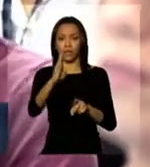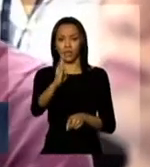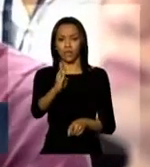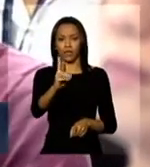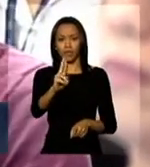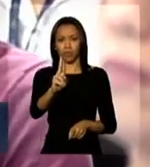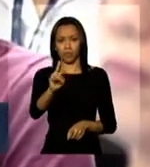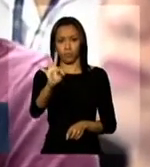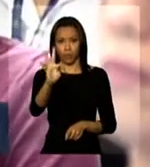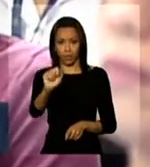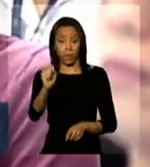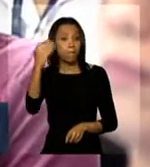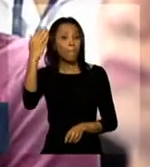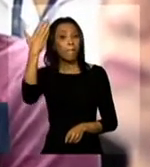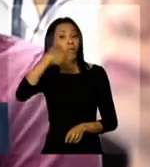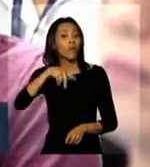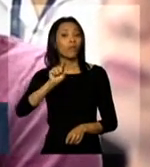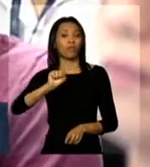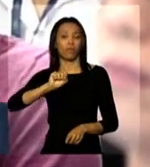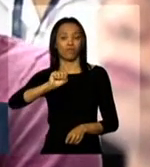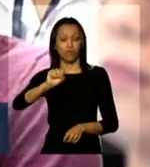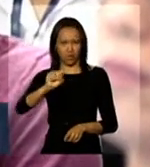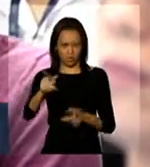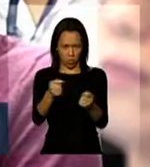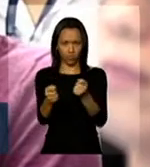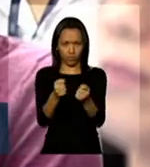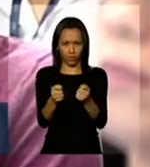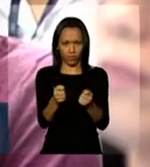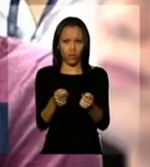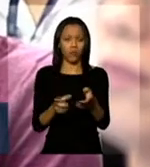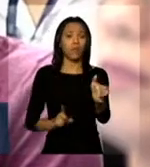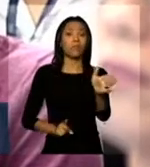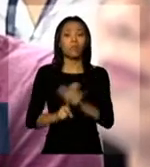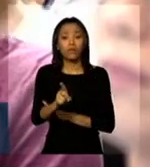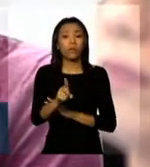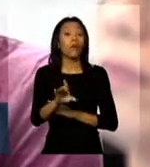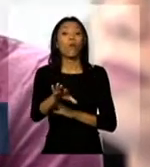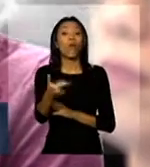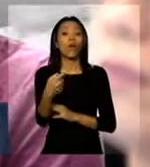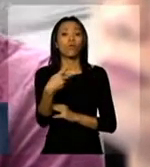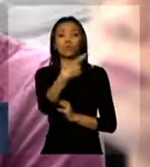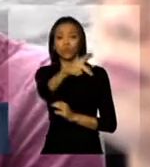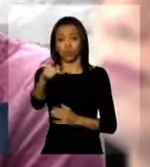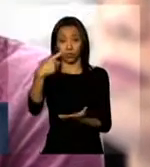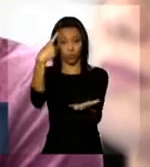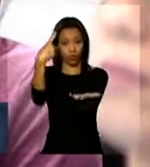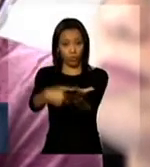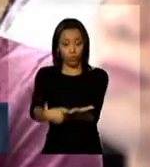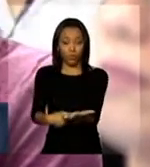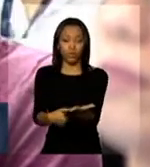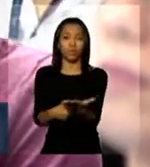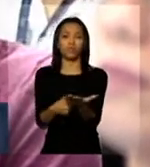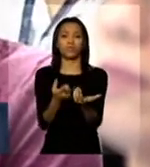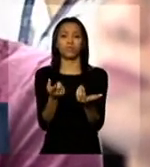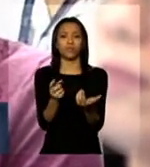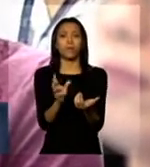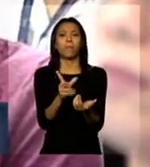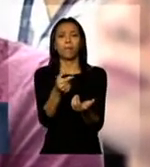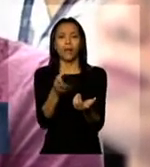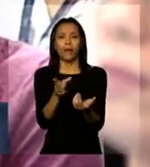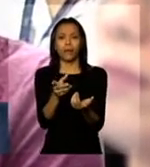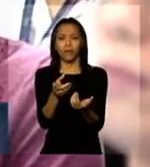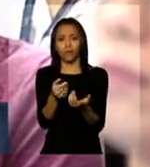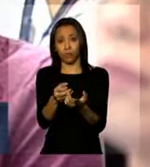de estabilidade. Eu gostaria de saber qual a projeção dos senhores, qual o compromisso dos senhores em emissão de títulos para os